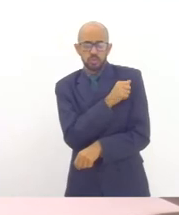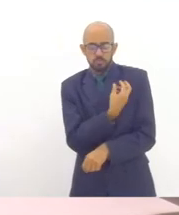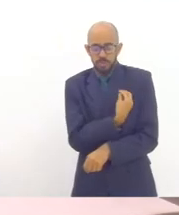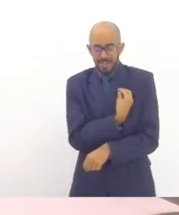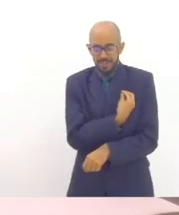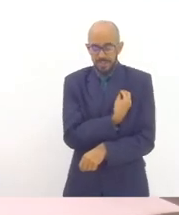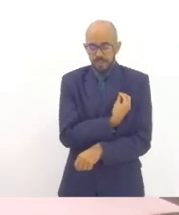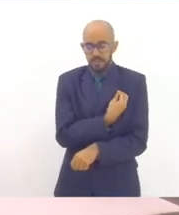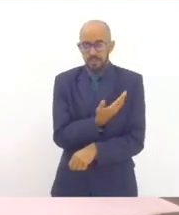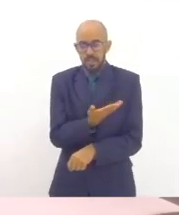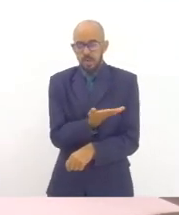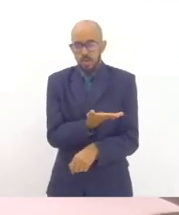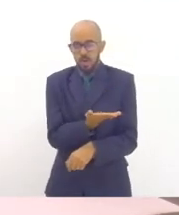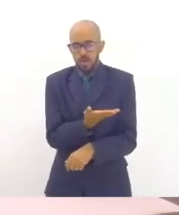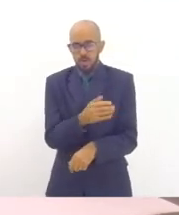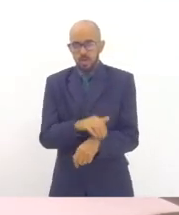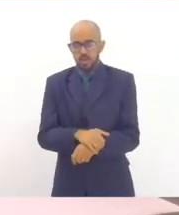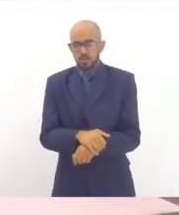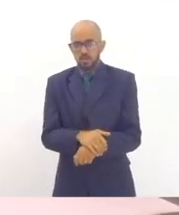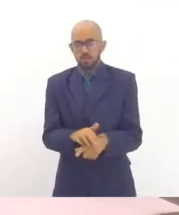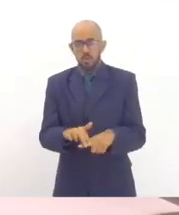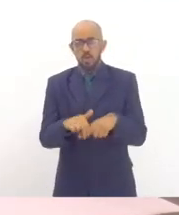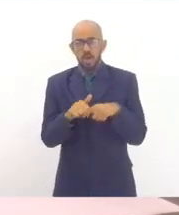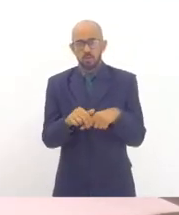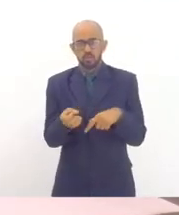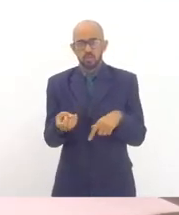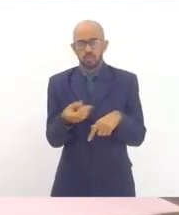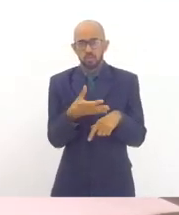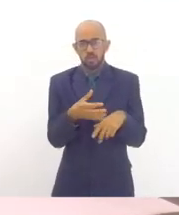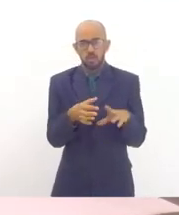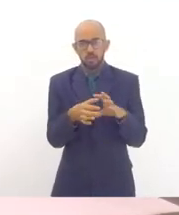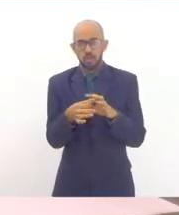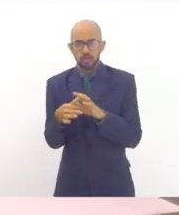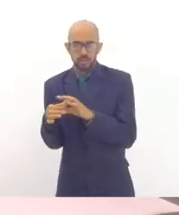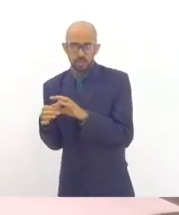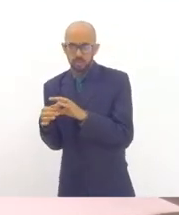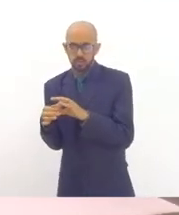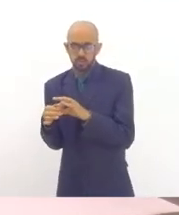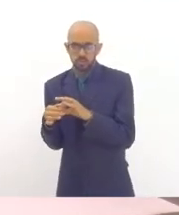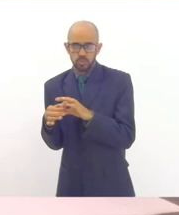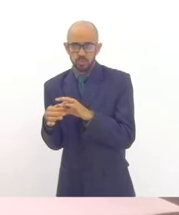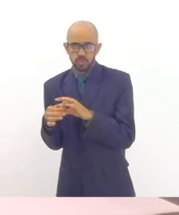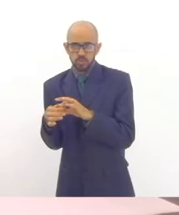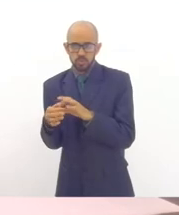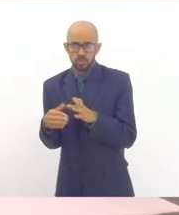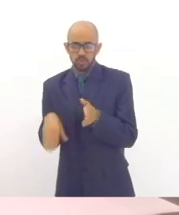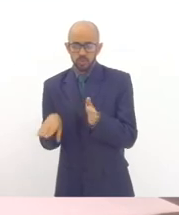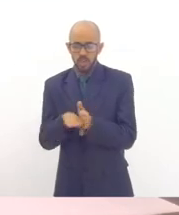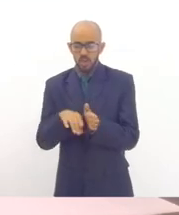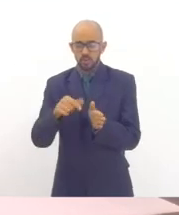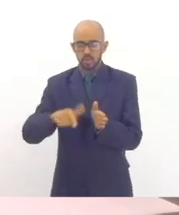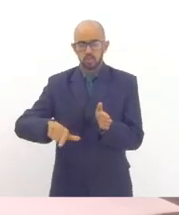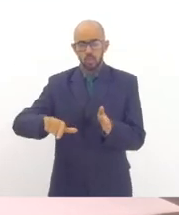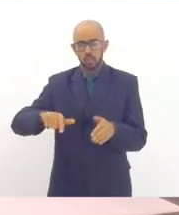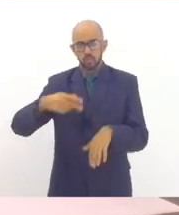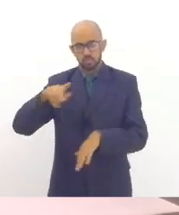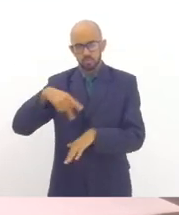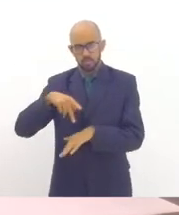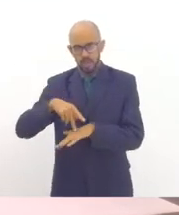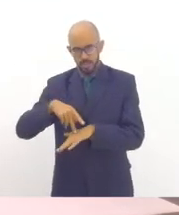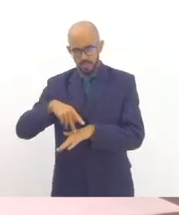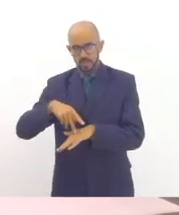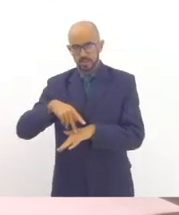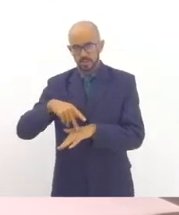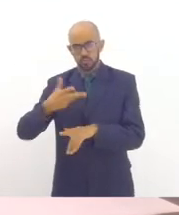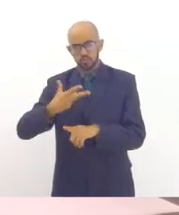agora, em função do novo contexto social do Rio de Janeiro, que estão presentes nas escolas. Foram discussões também